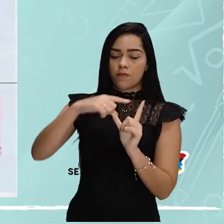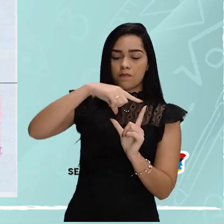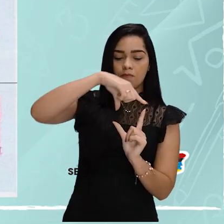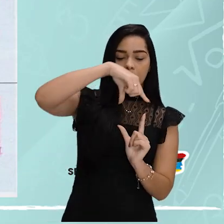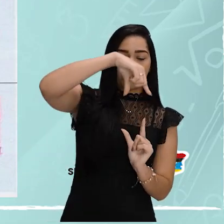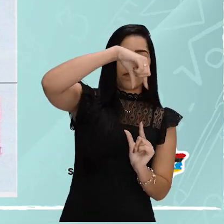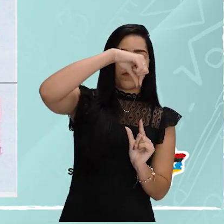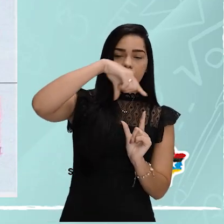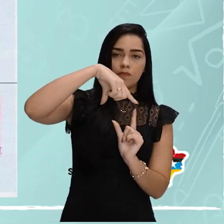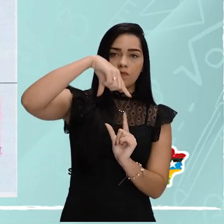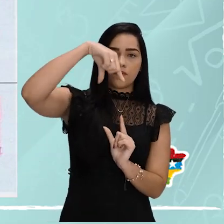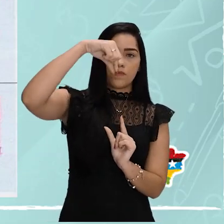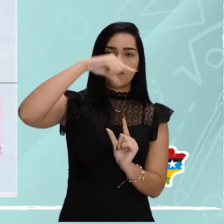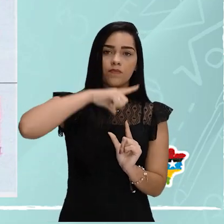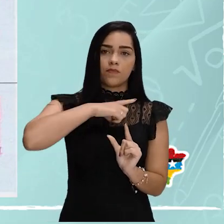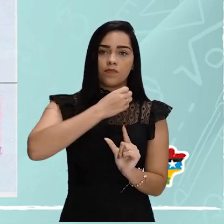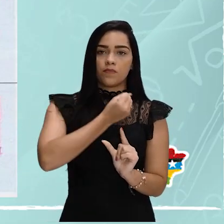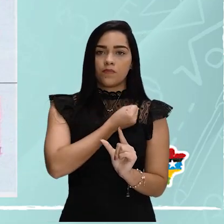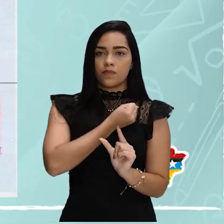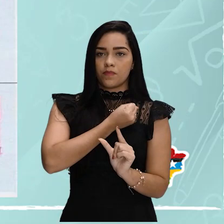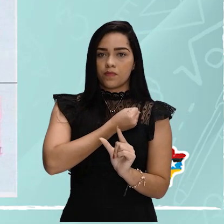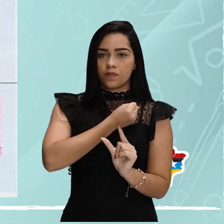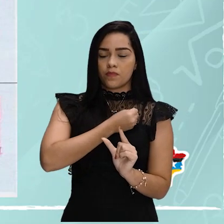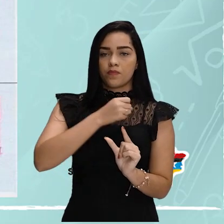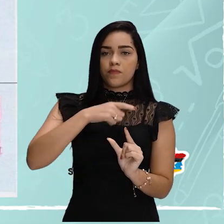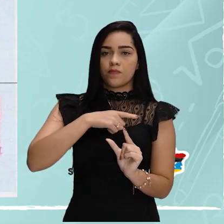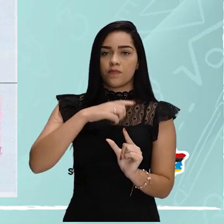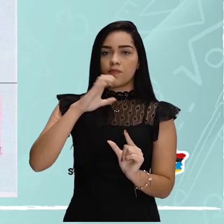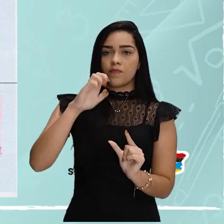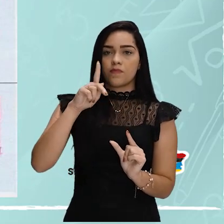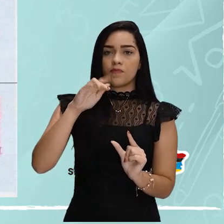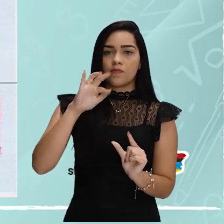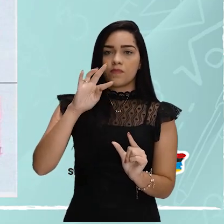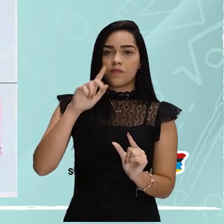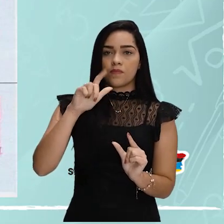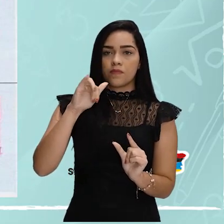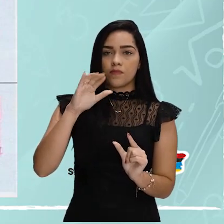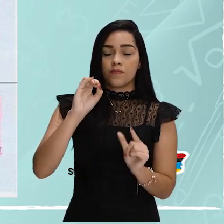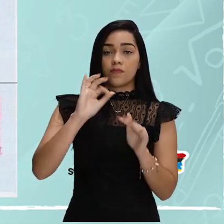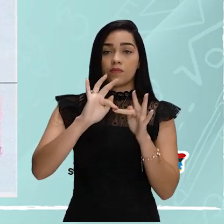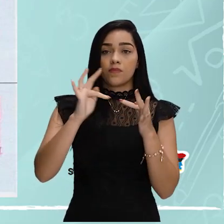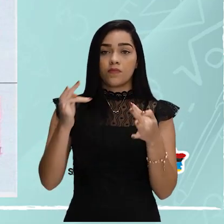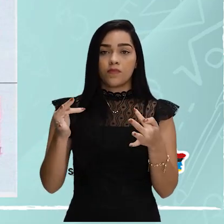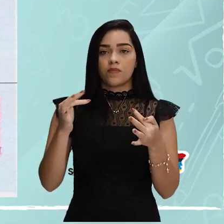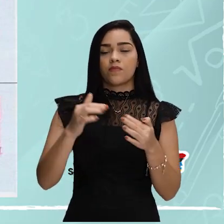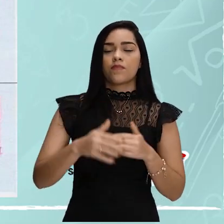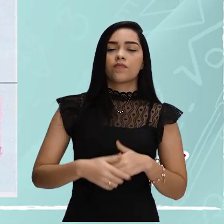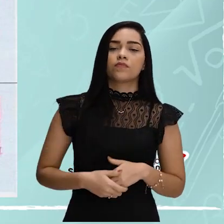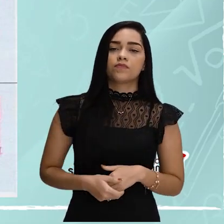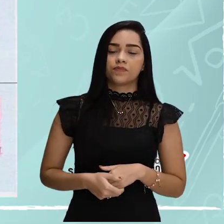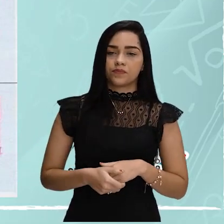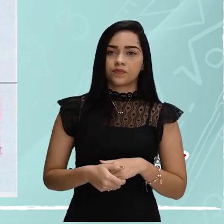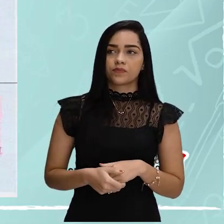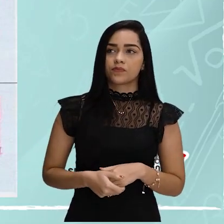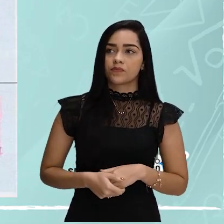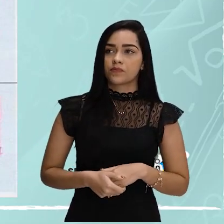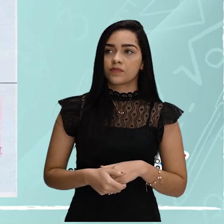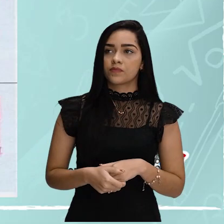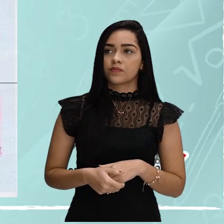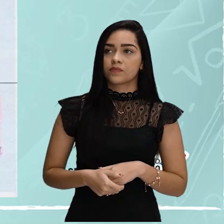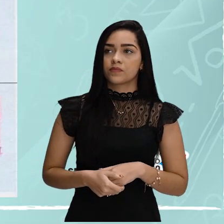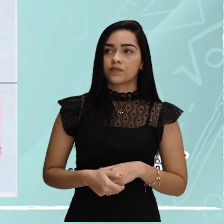célula. Então, de acordo com o número de camadas, é um epitélio simples ou unistratificado,